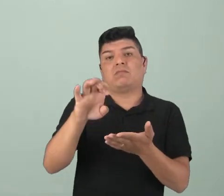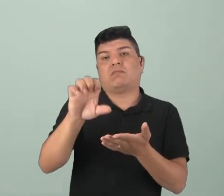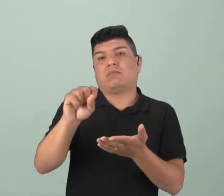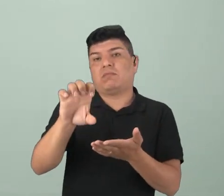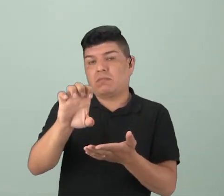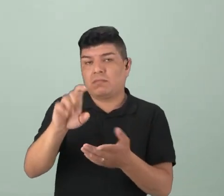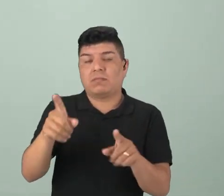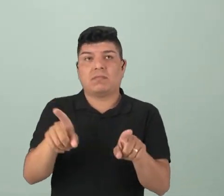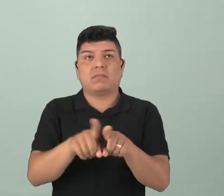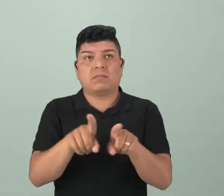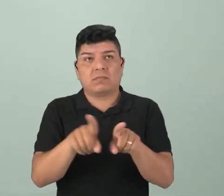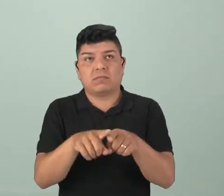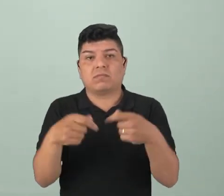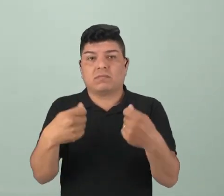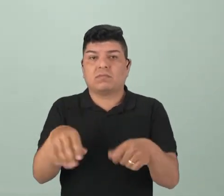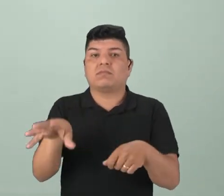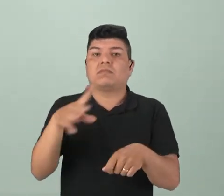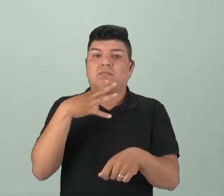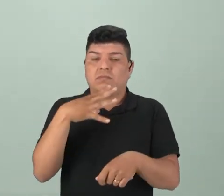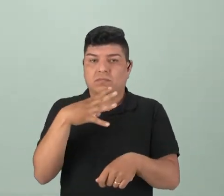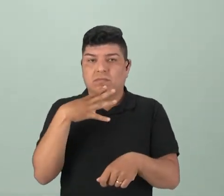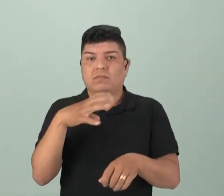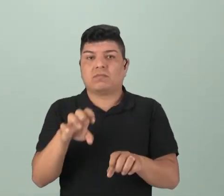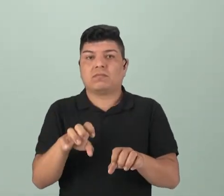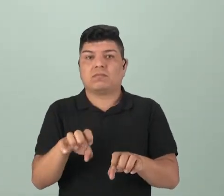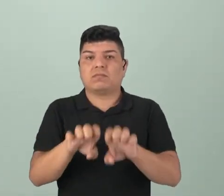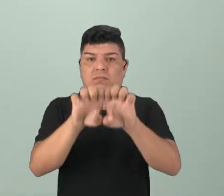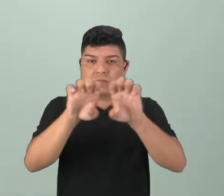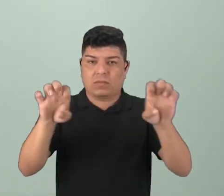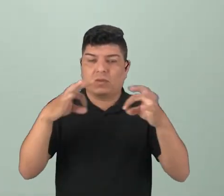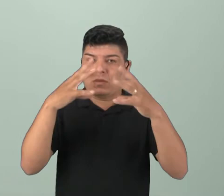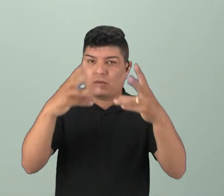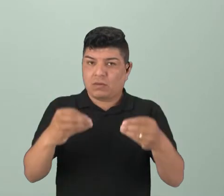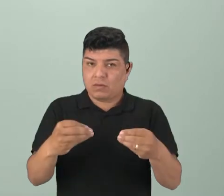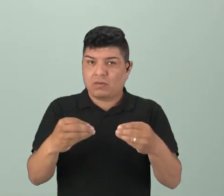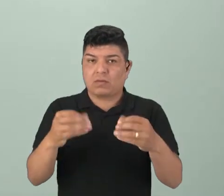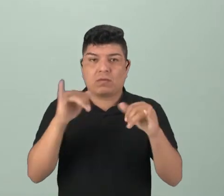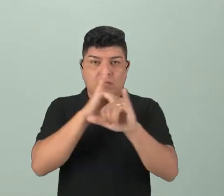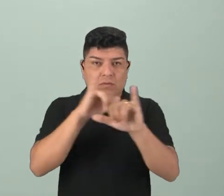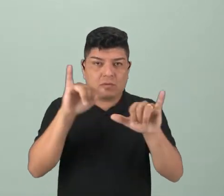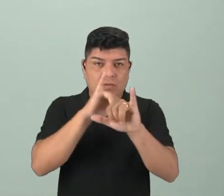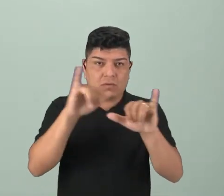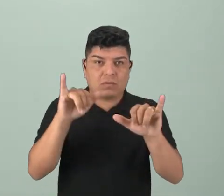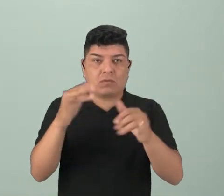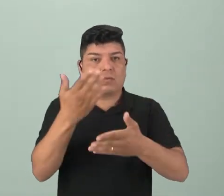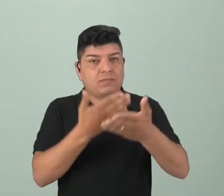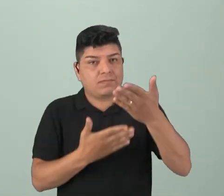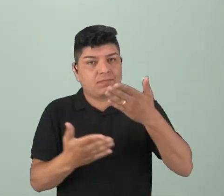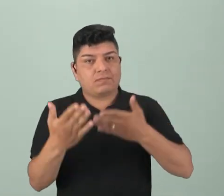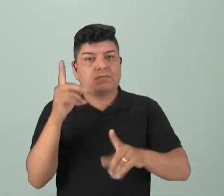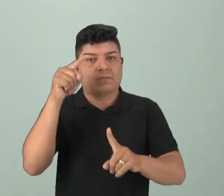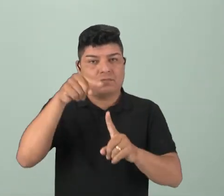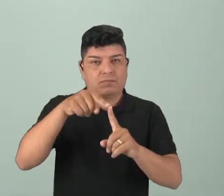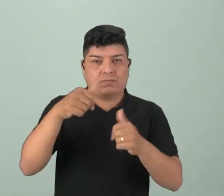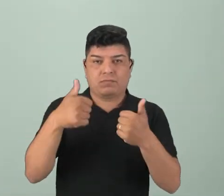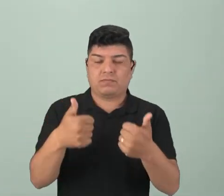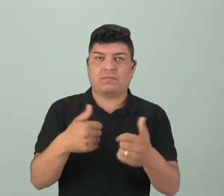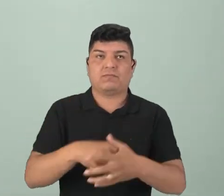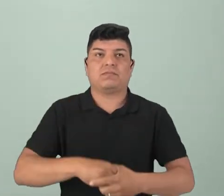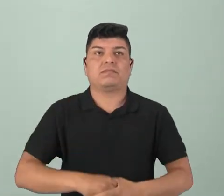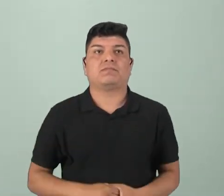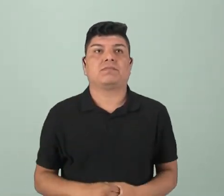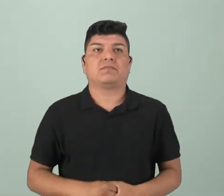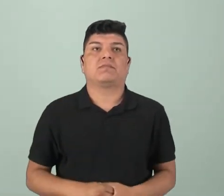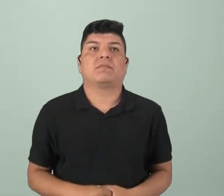desse sentido, você também tem que conhecer a estrutura para passar ali as informações que você quer de forma objetiva, tá